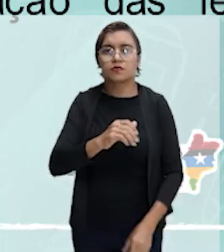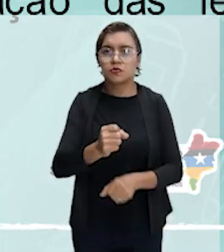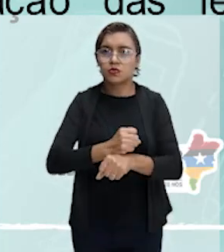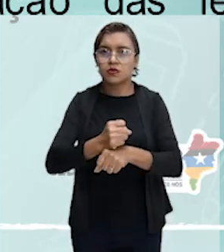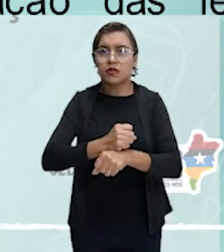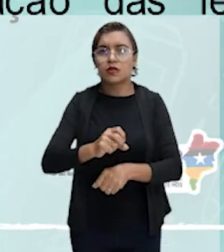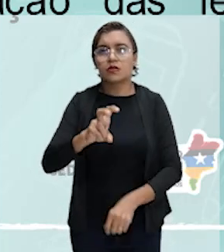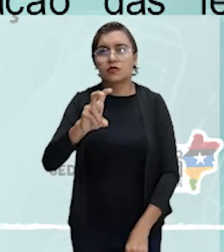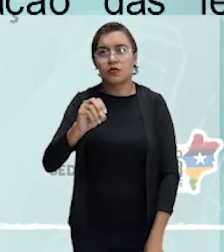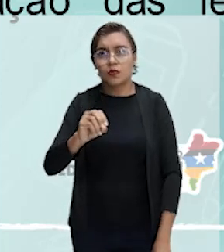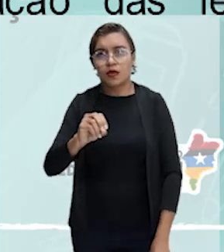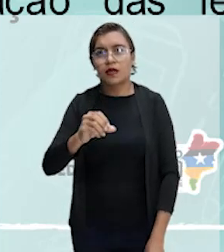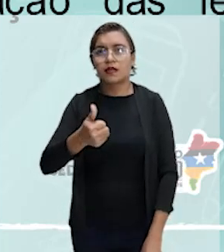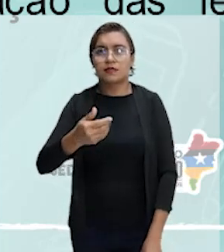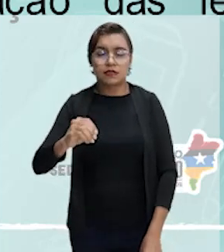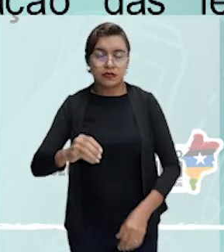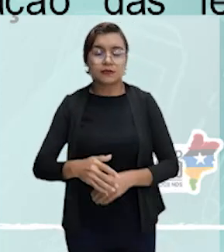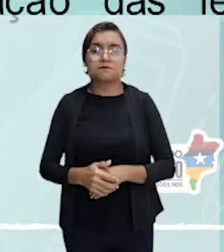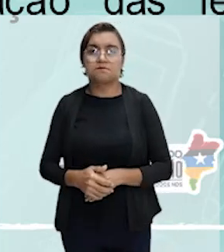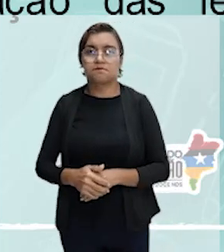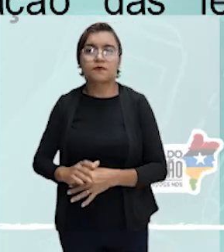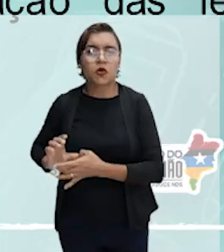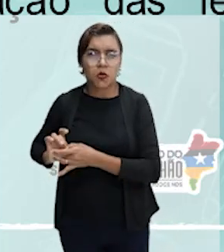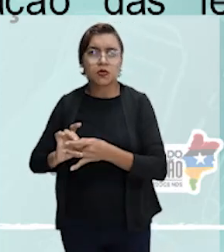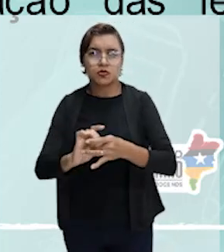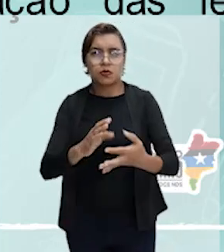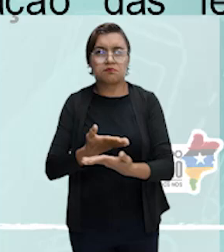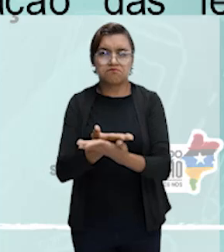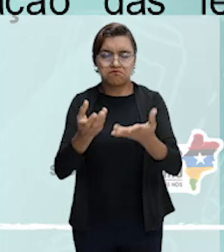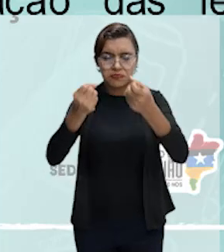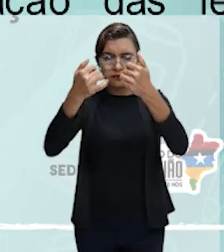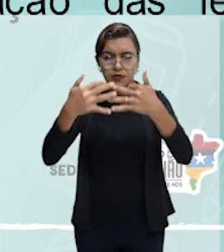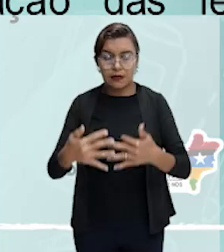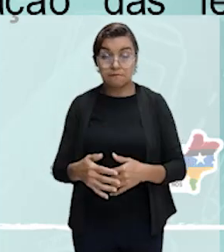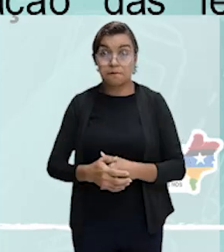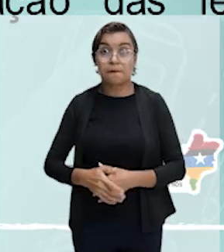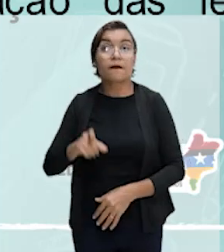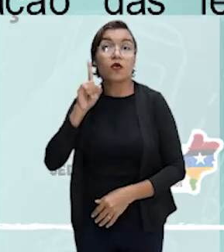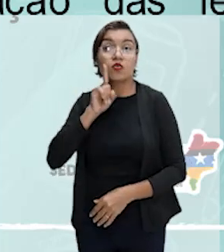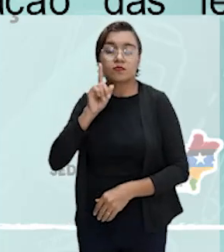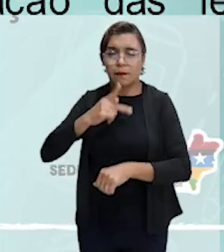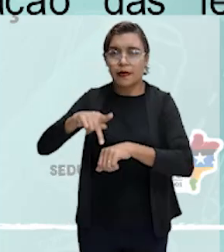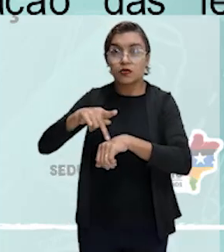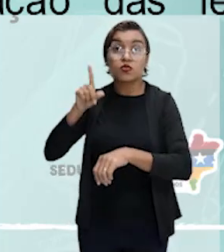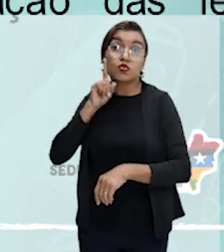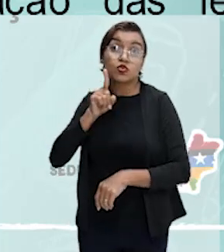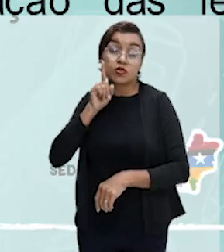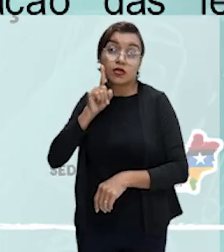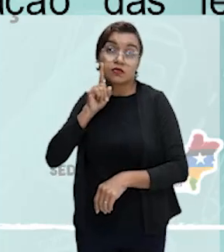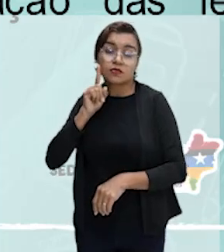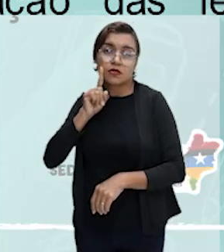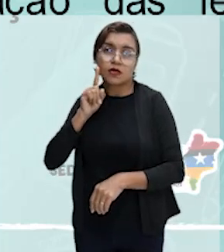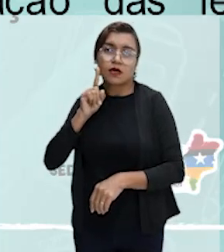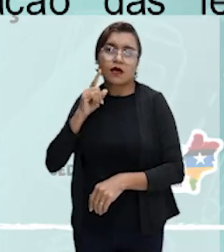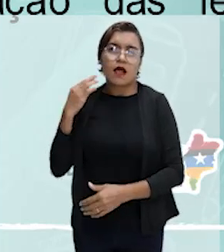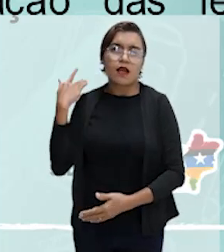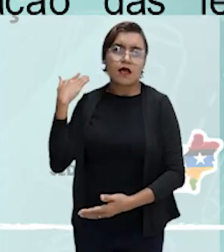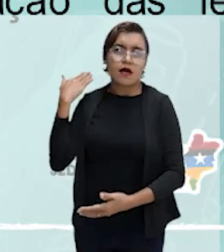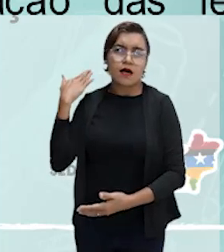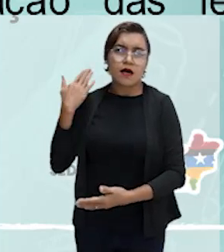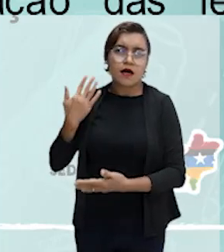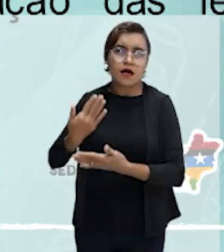eu vou ter que contextualizar um pouquinho para você. A parada é a seguinte: os Estados Unidos, desde o século